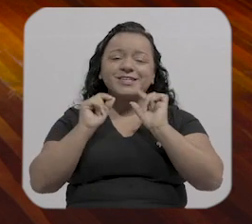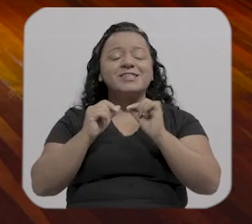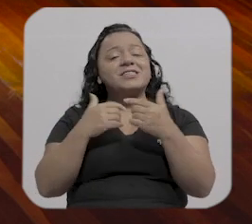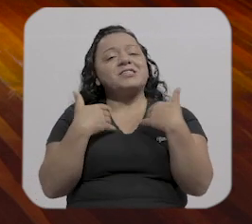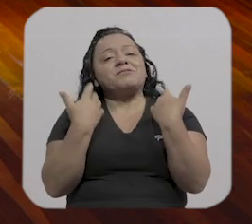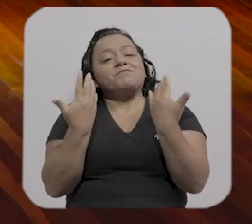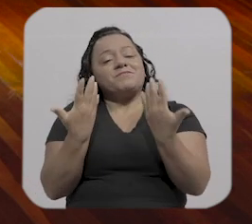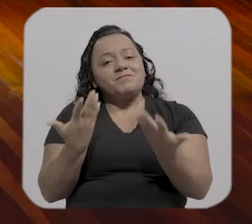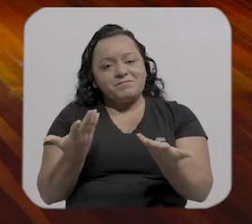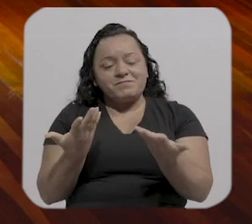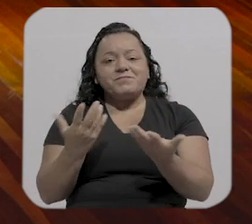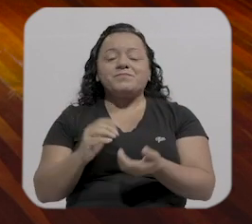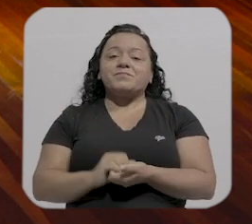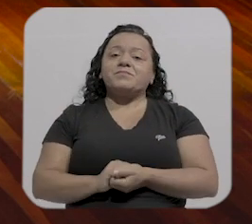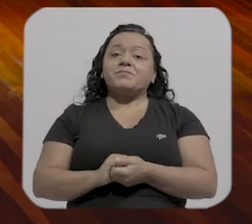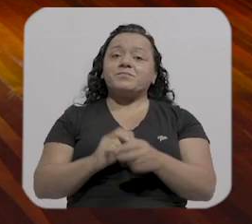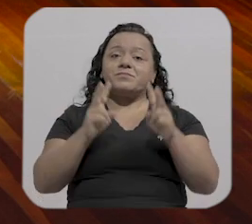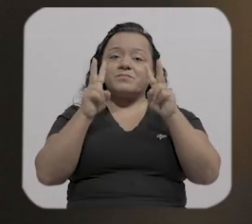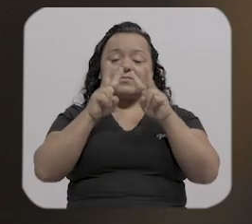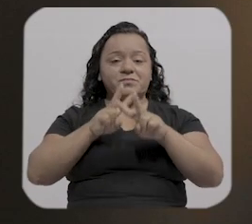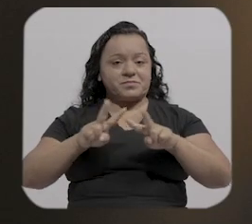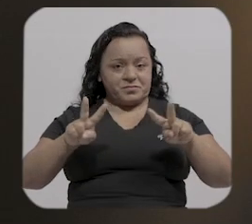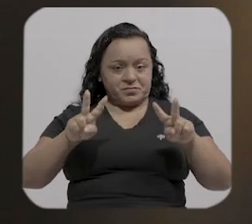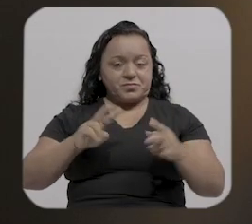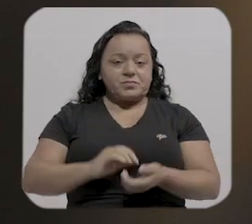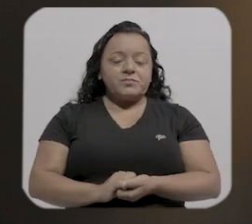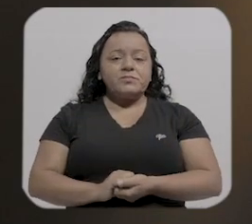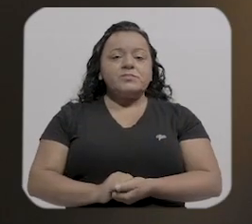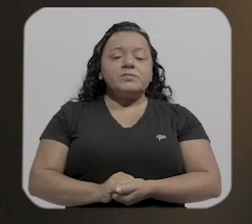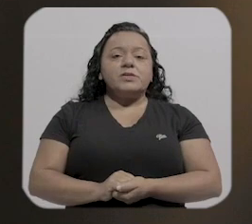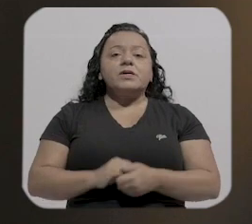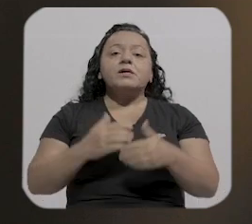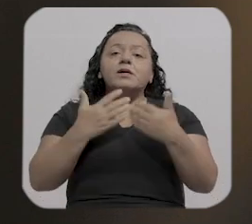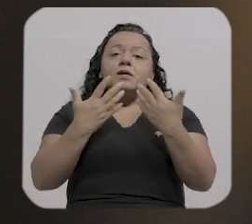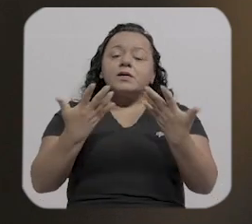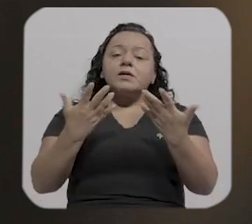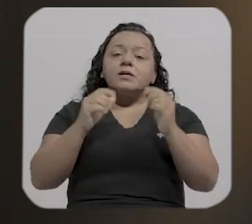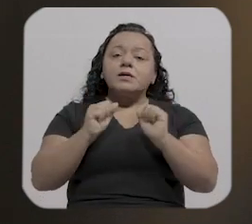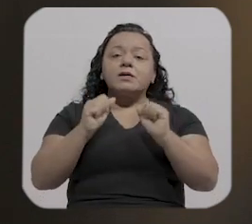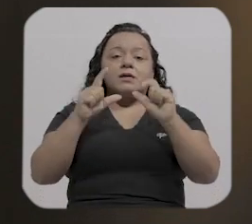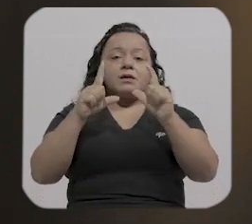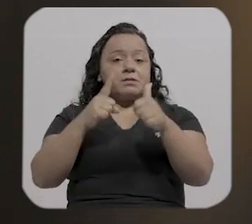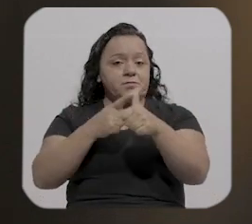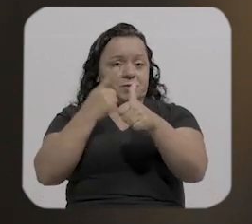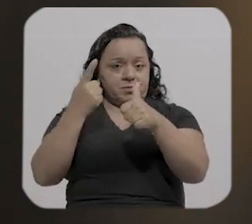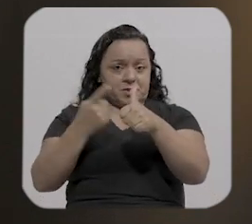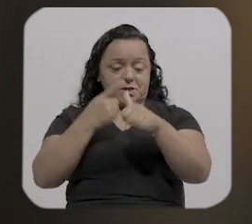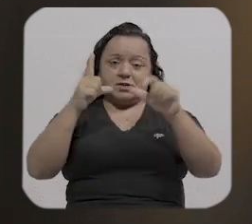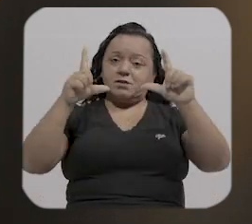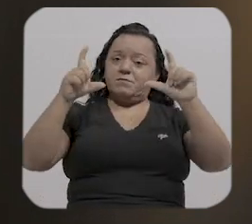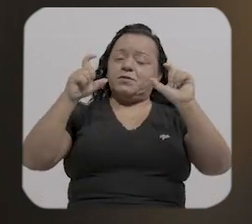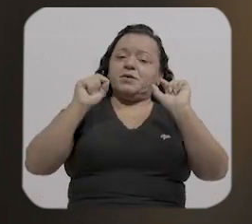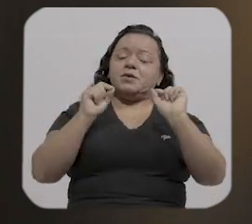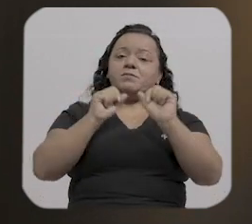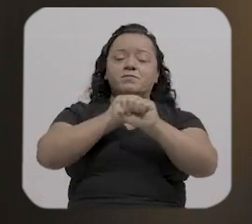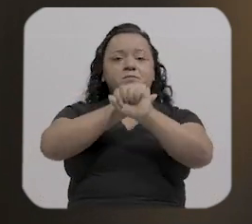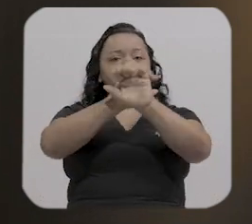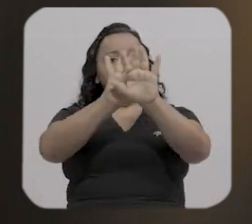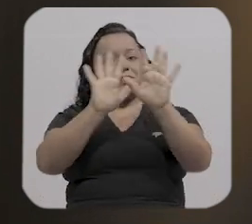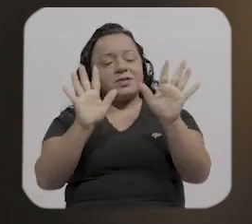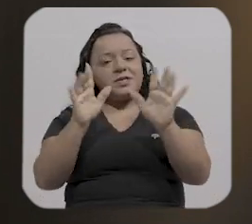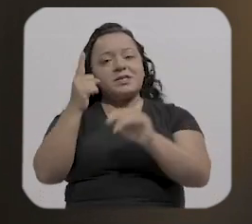contando e eu vivia isso assim, as primeiras fotografias foram na minha mente,